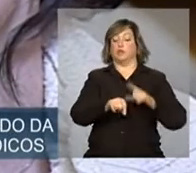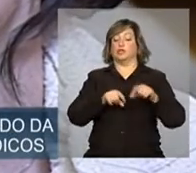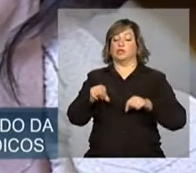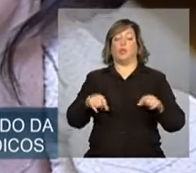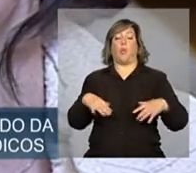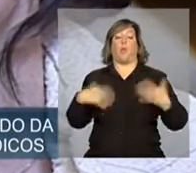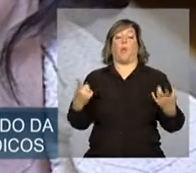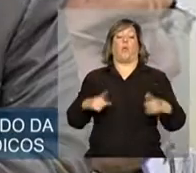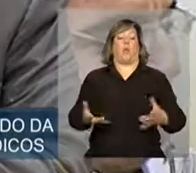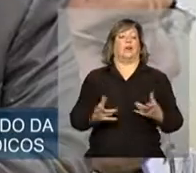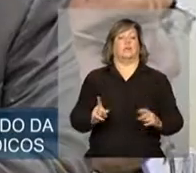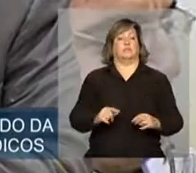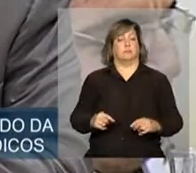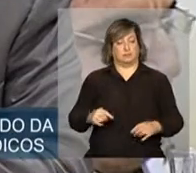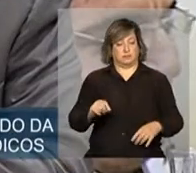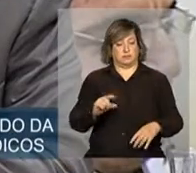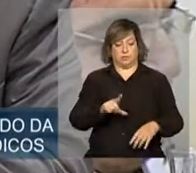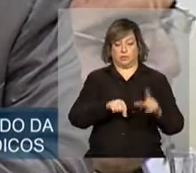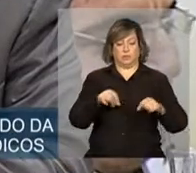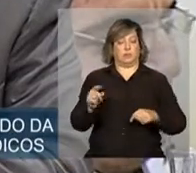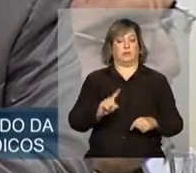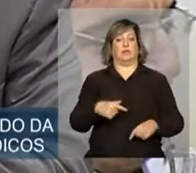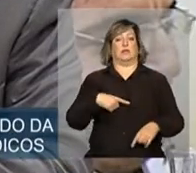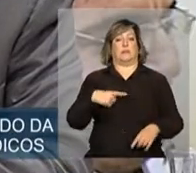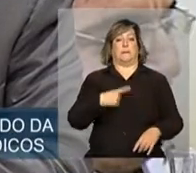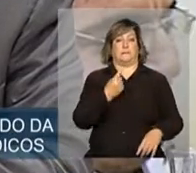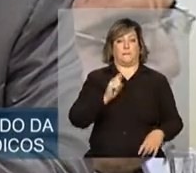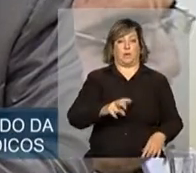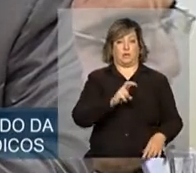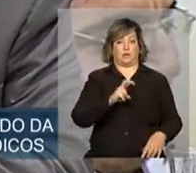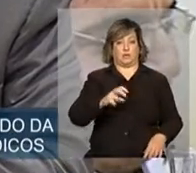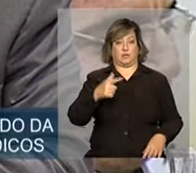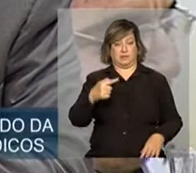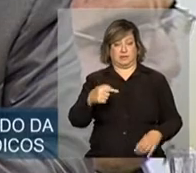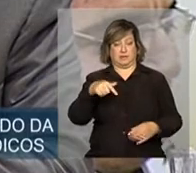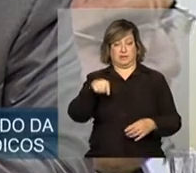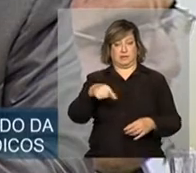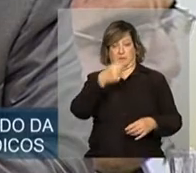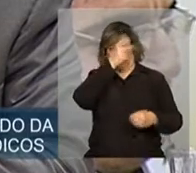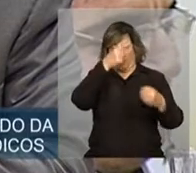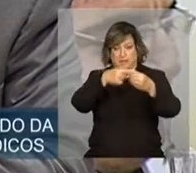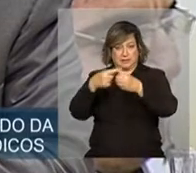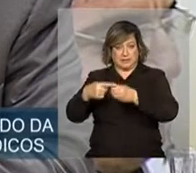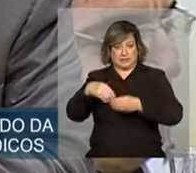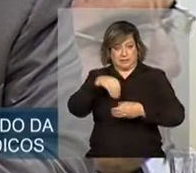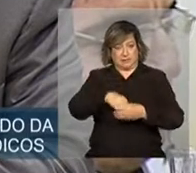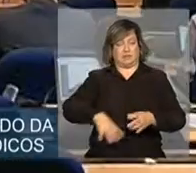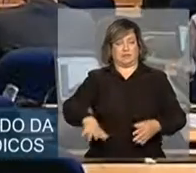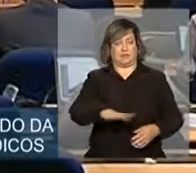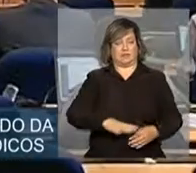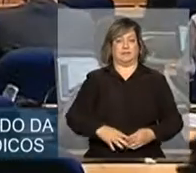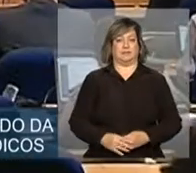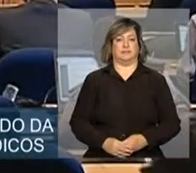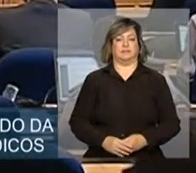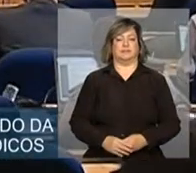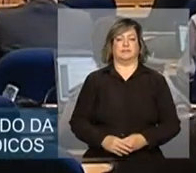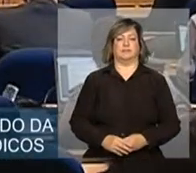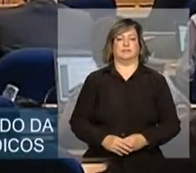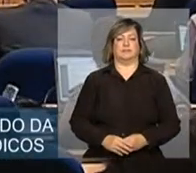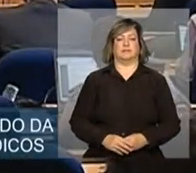alocação para esses municípios 2500 57 municípios dentro dos 1557 municípios Tá certo